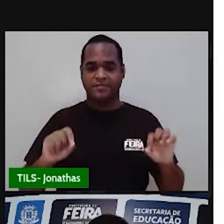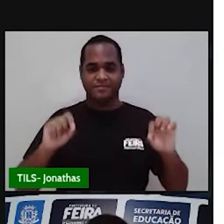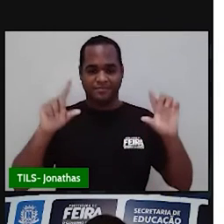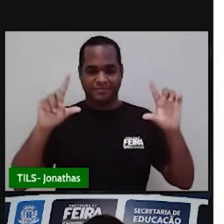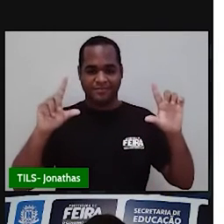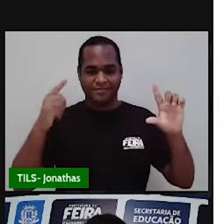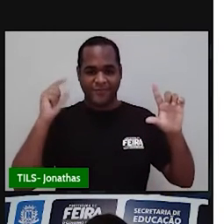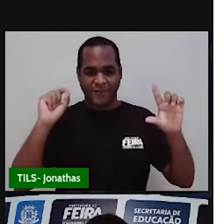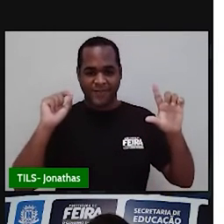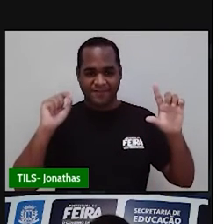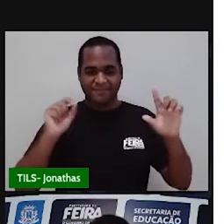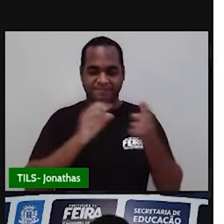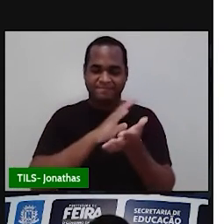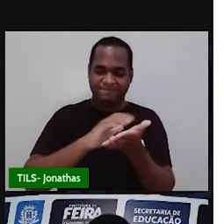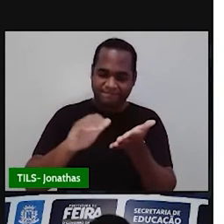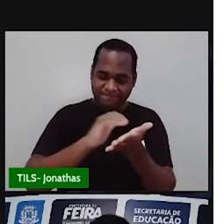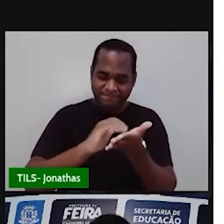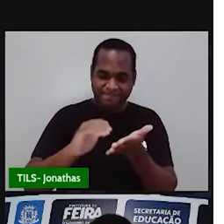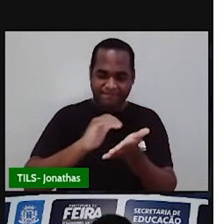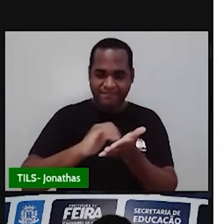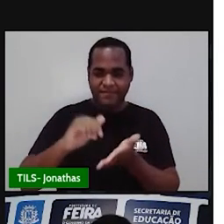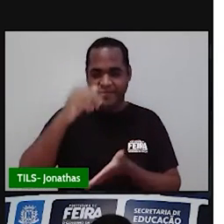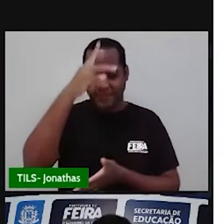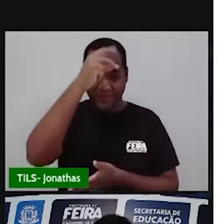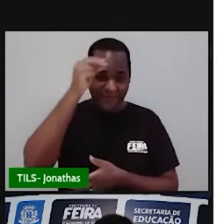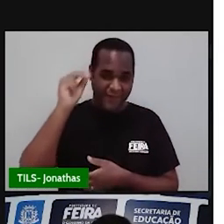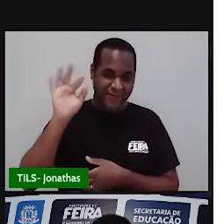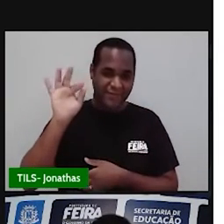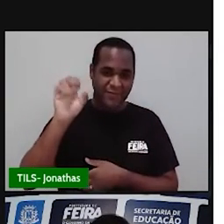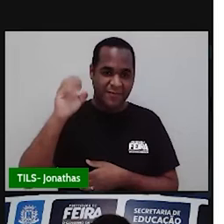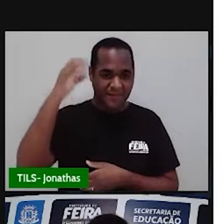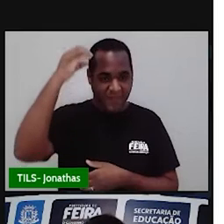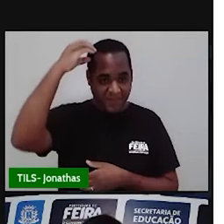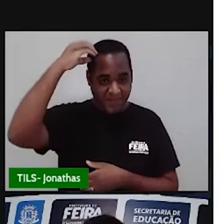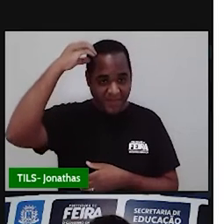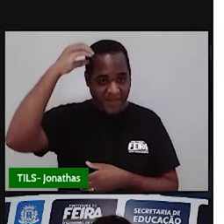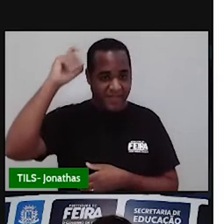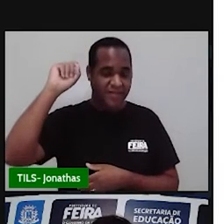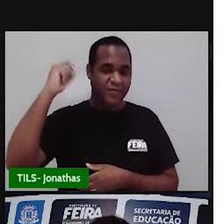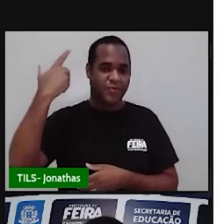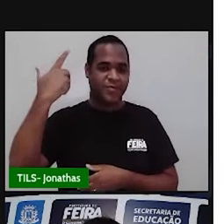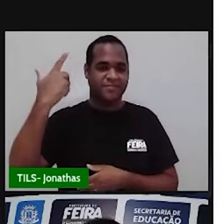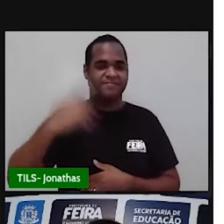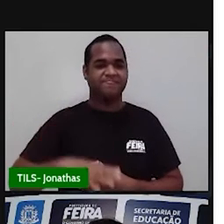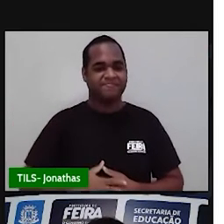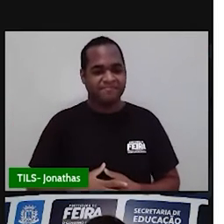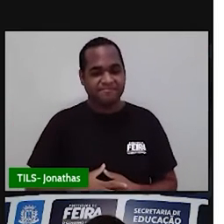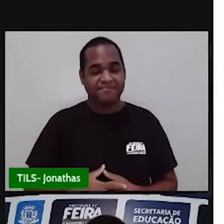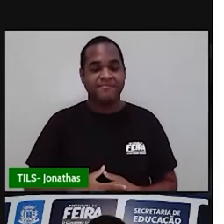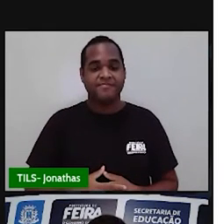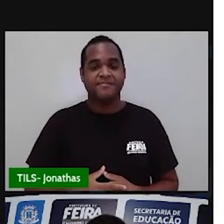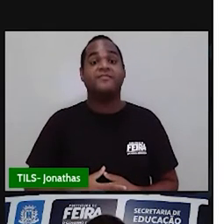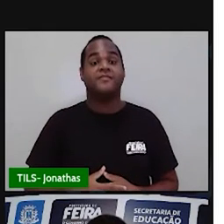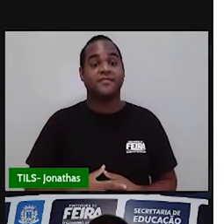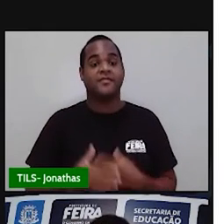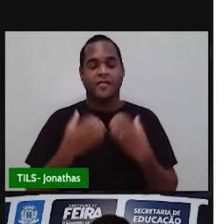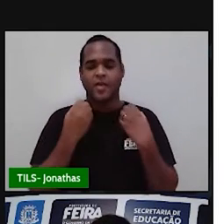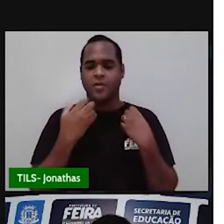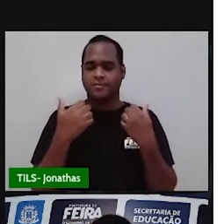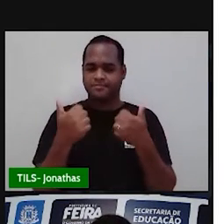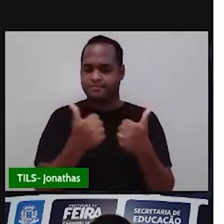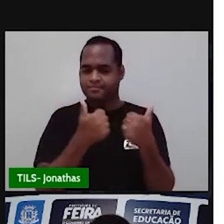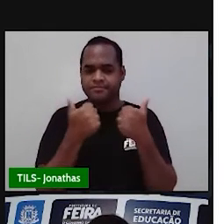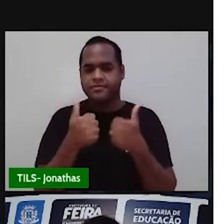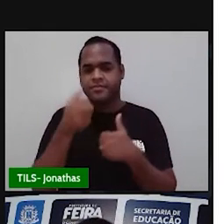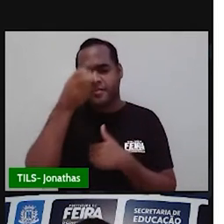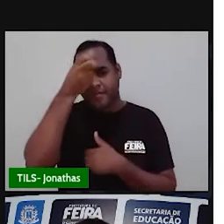Secretaria Municipal de Feira de Santana, nossa majestosa terra. Beleza? Bom, o que é que a gente